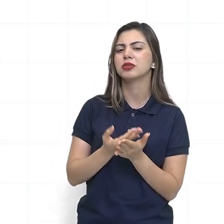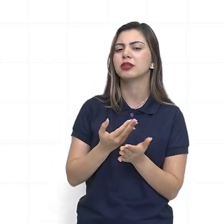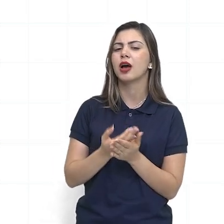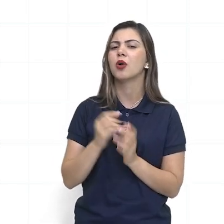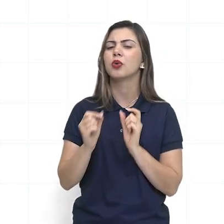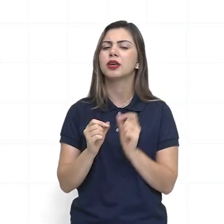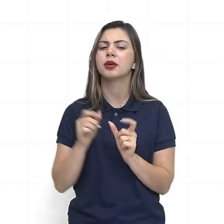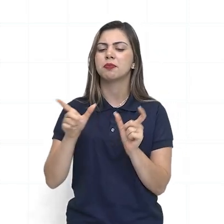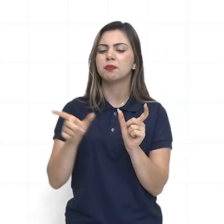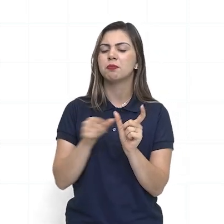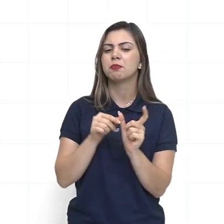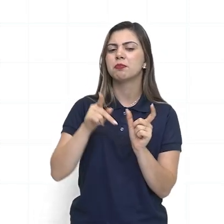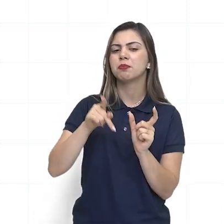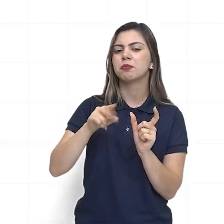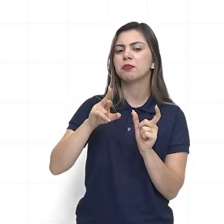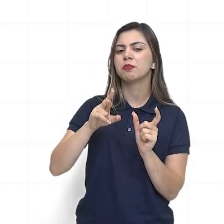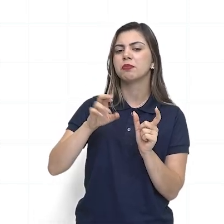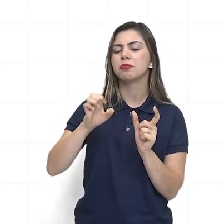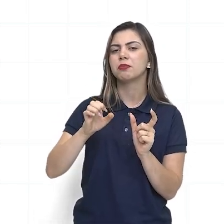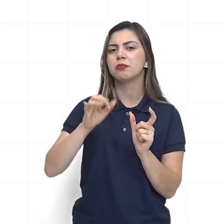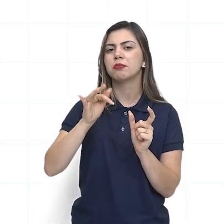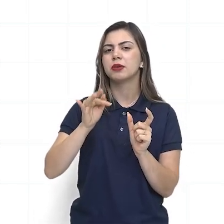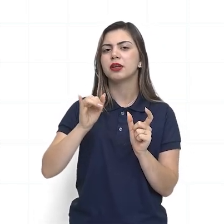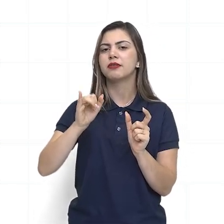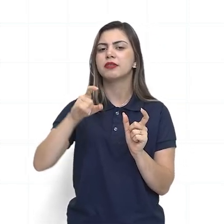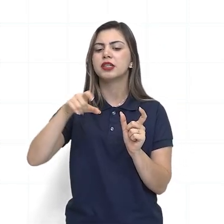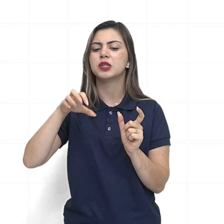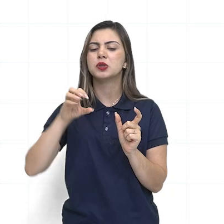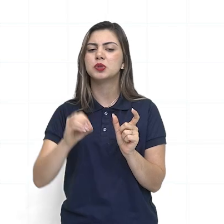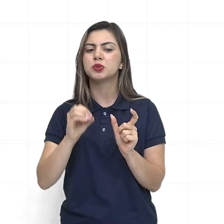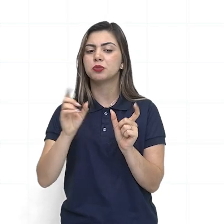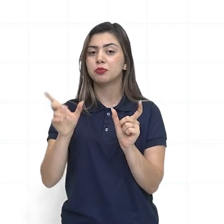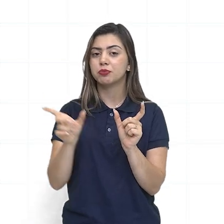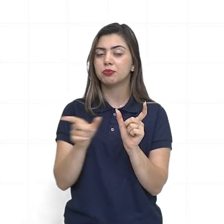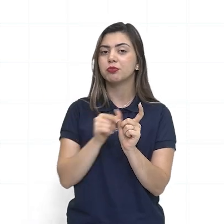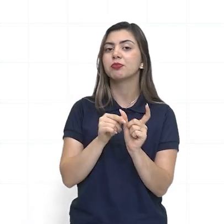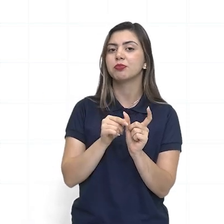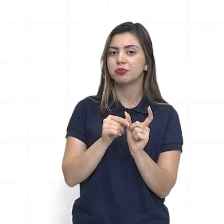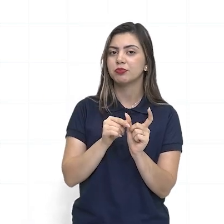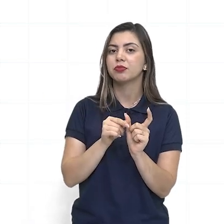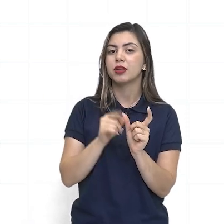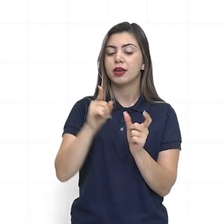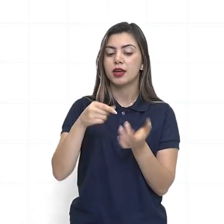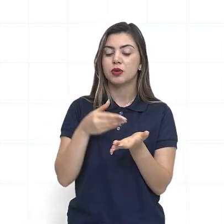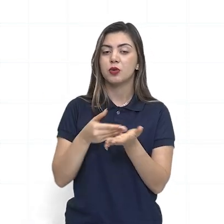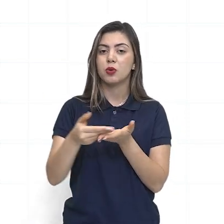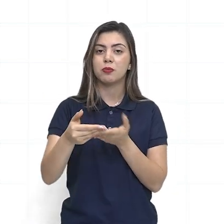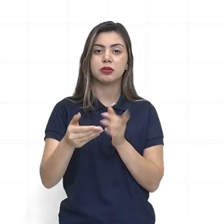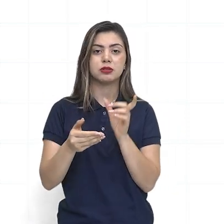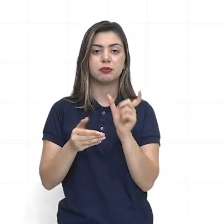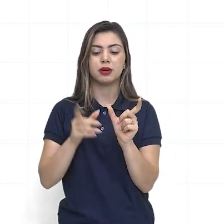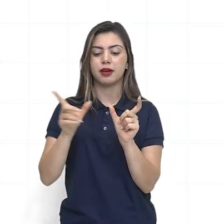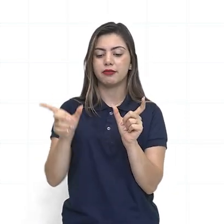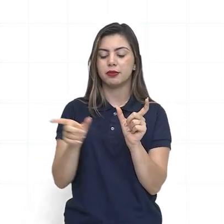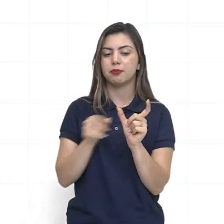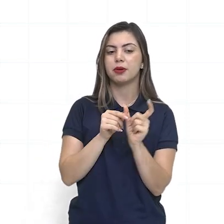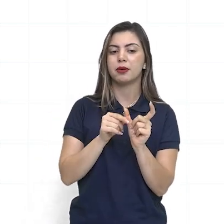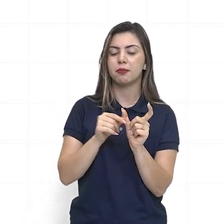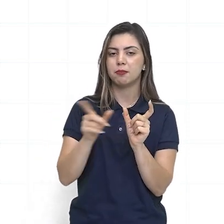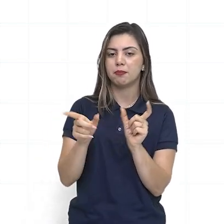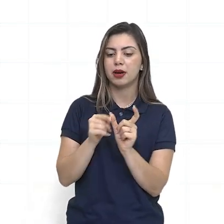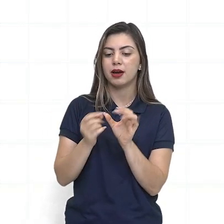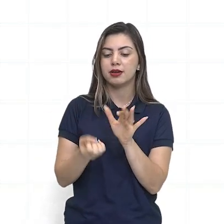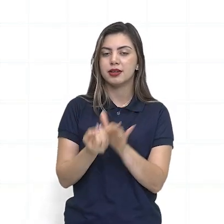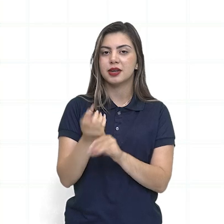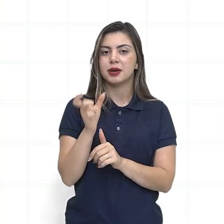prefixo. Lembra que com os exemplos eu coloquei prefixos na frente da palavra primitiva e aí eu formei várias